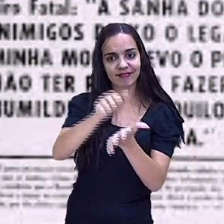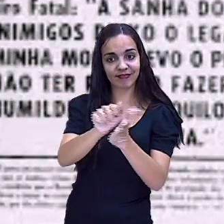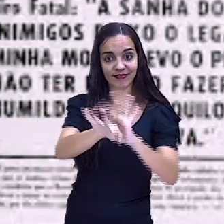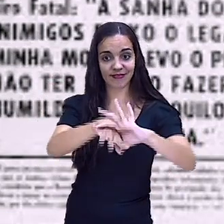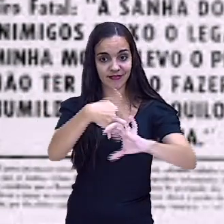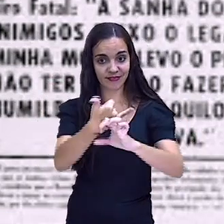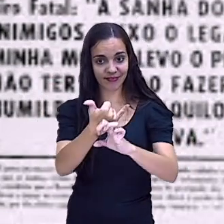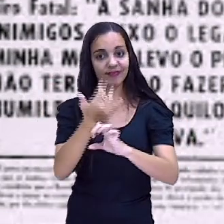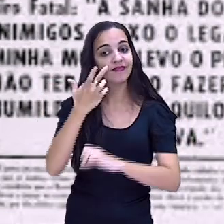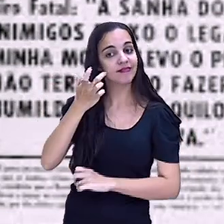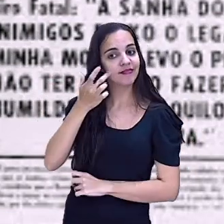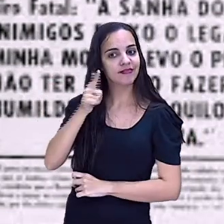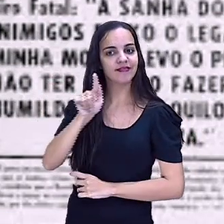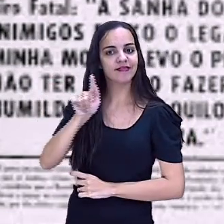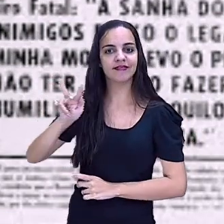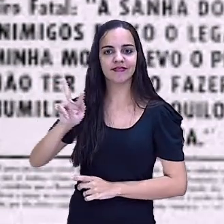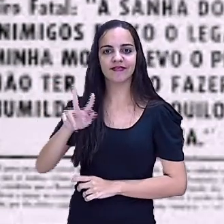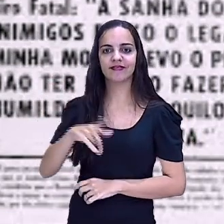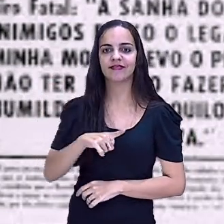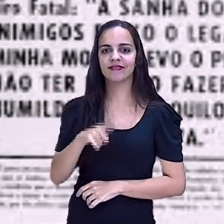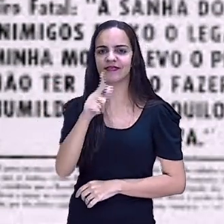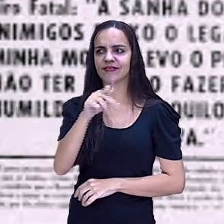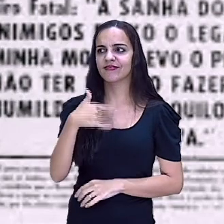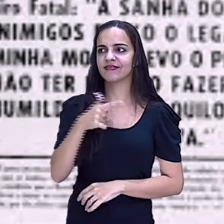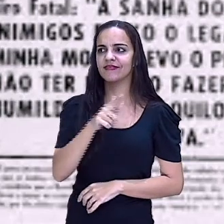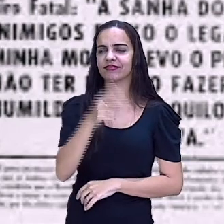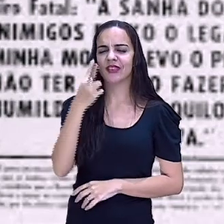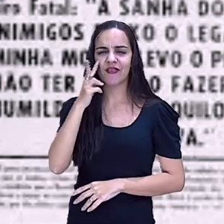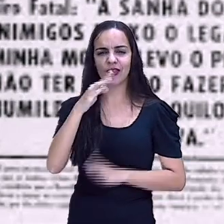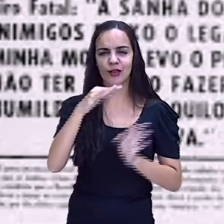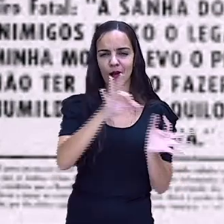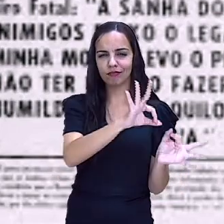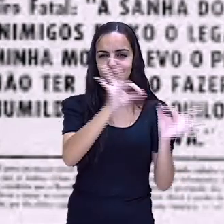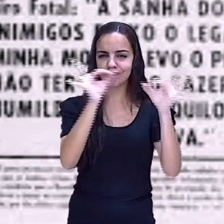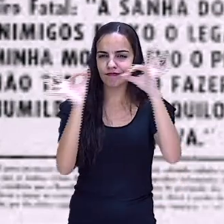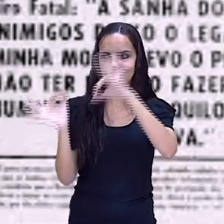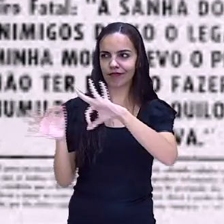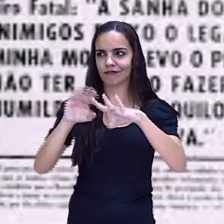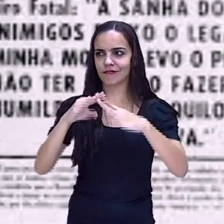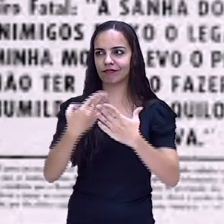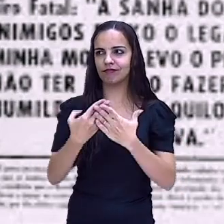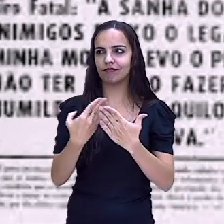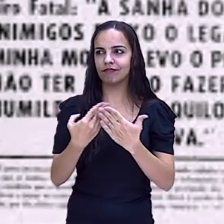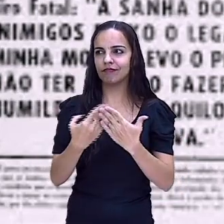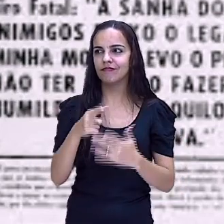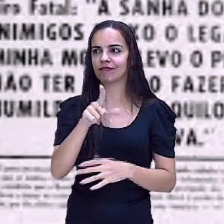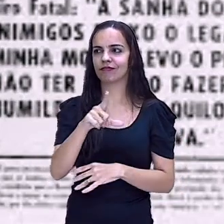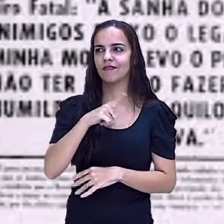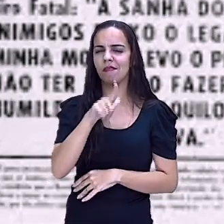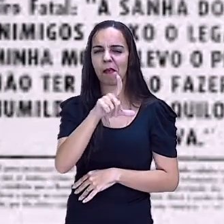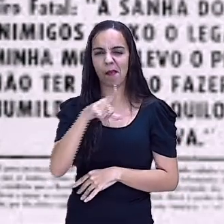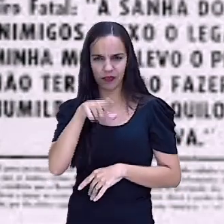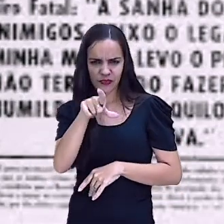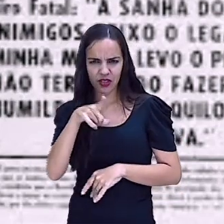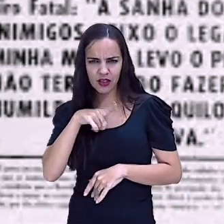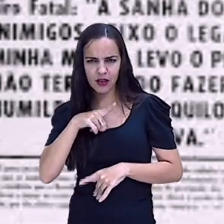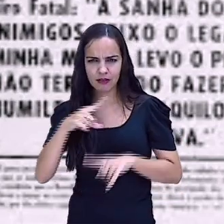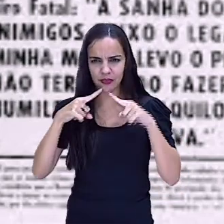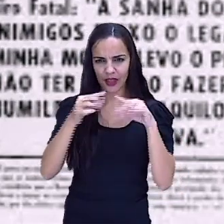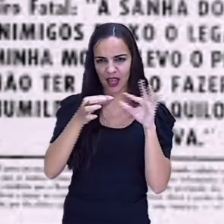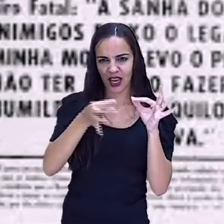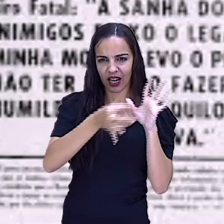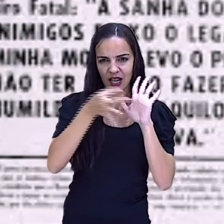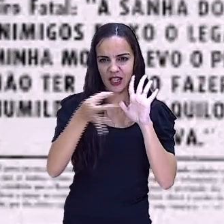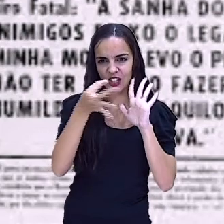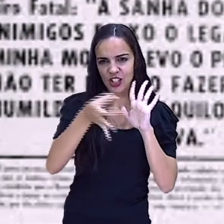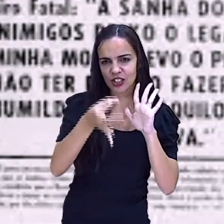canal do YouTube SMED GV, reveja essa aula, tenha uma consciência crítica do que o